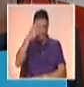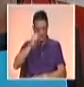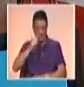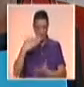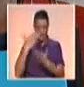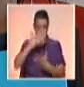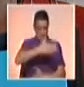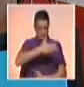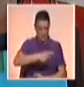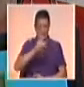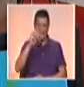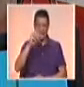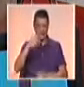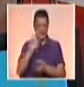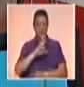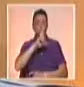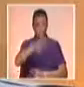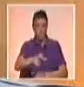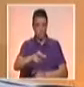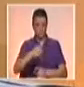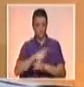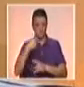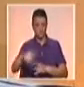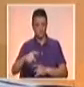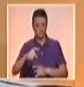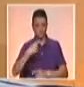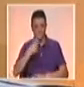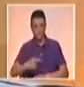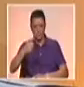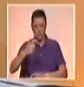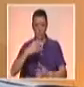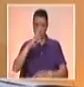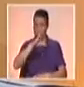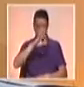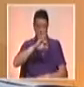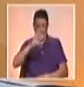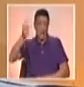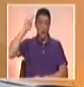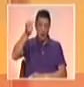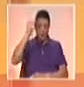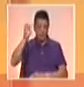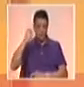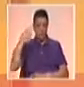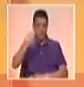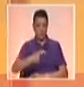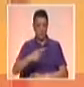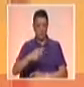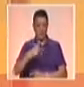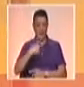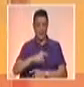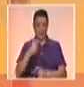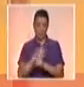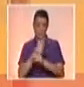dos anos 60. Portanto, foi uma resposta que teve a duração de 40 e muitos anos. Terá sido uma resposta modular na